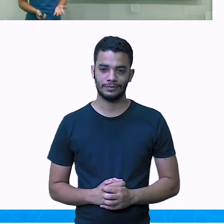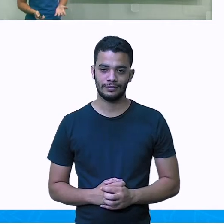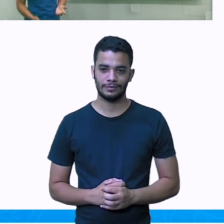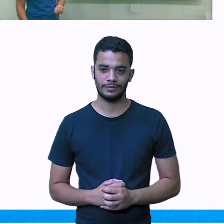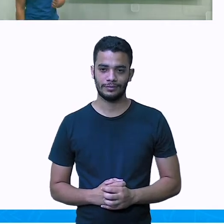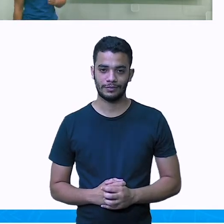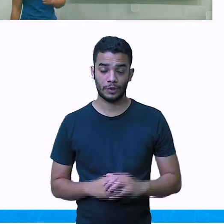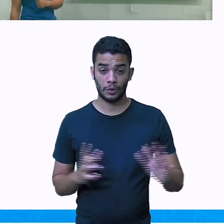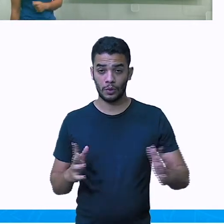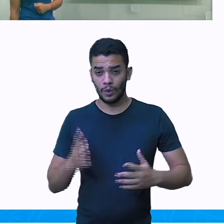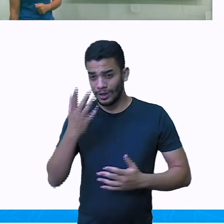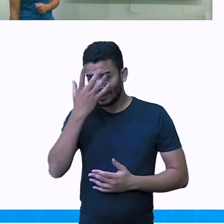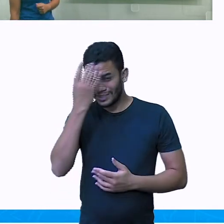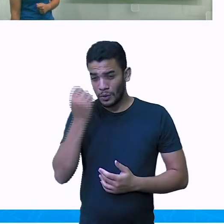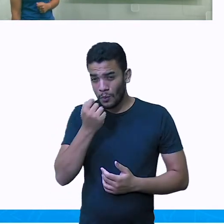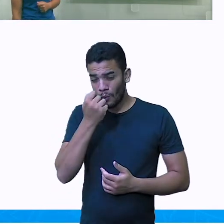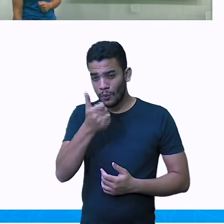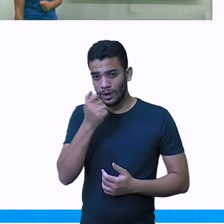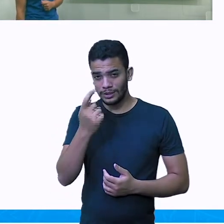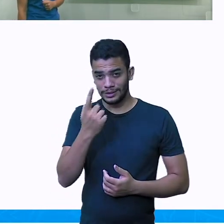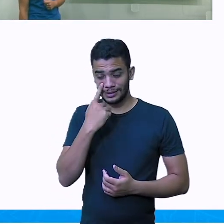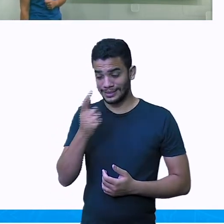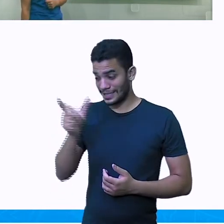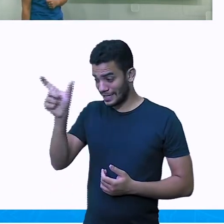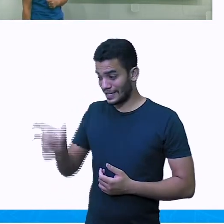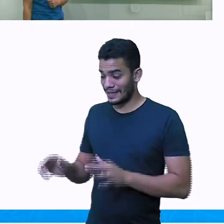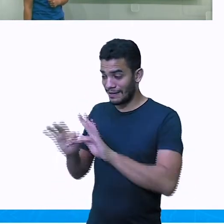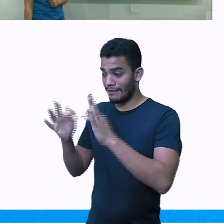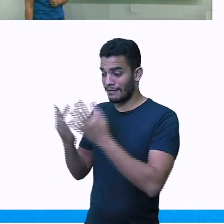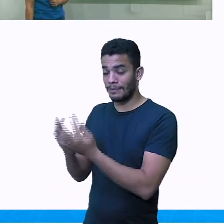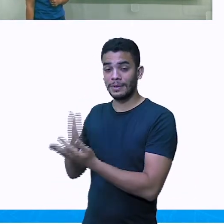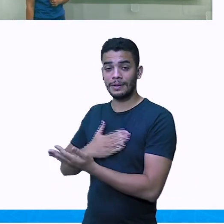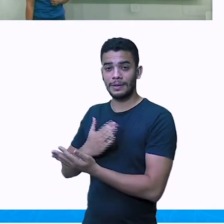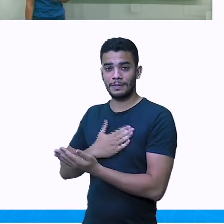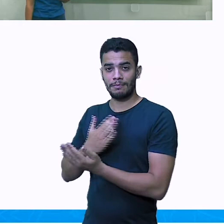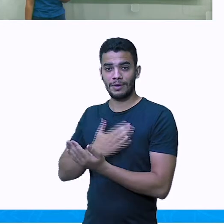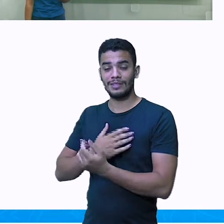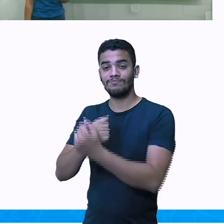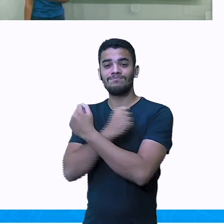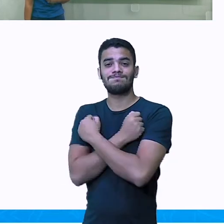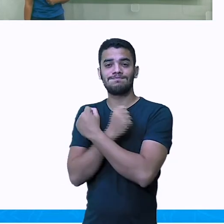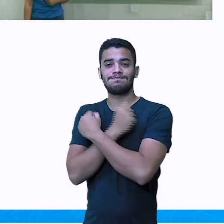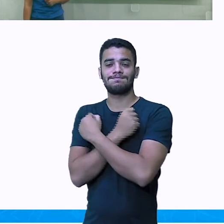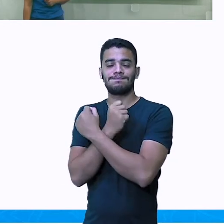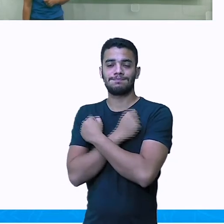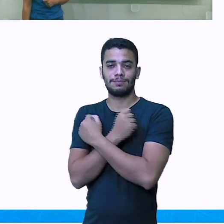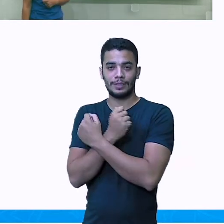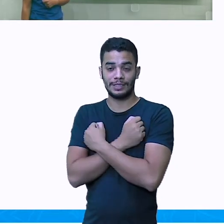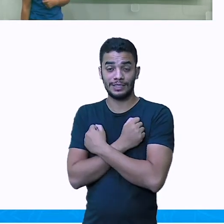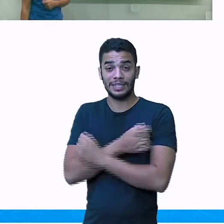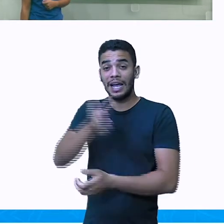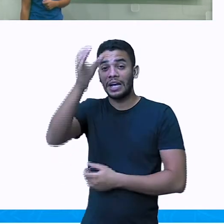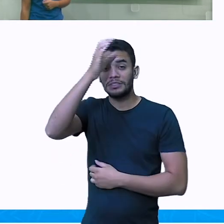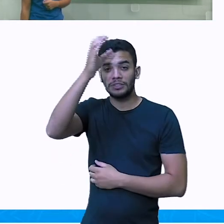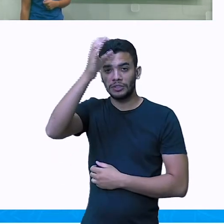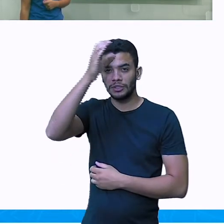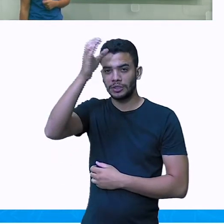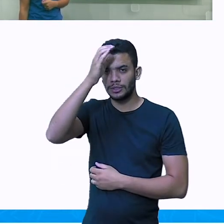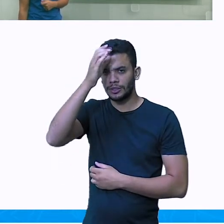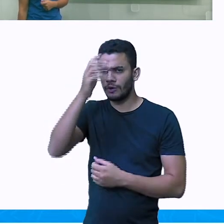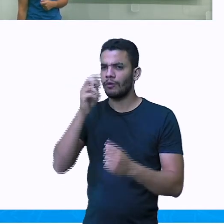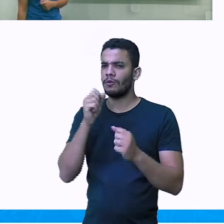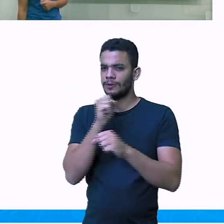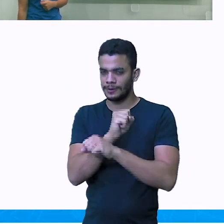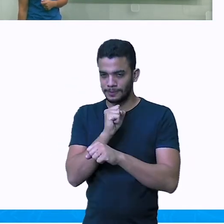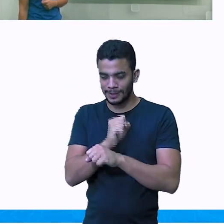me esquecendo. O pessoal daqui manda lembranças para a tia Rosiane. Vou esperar uma carta para saber das últimas.